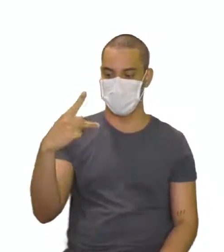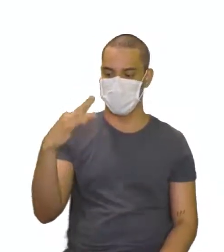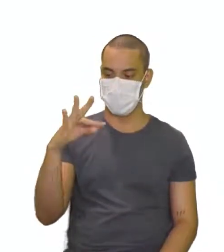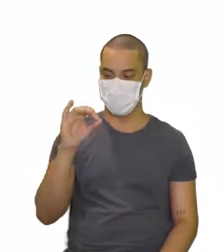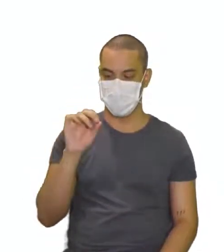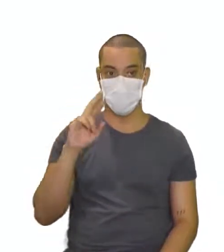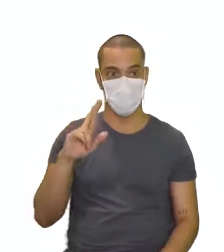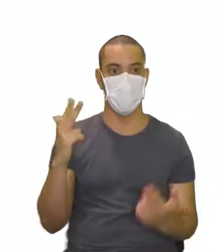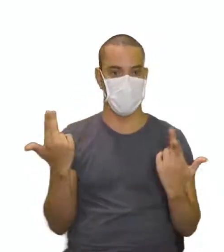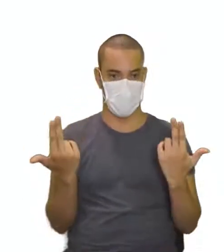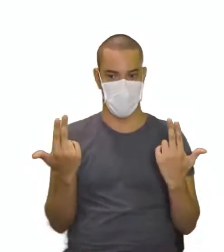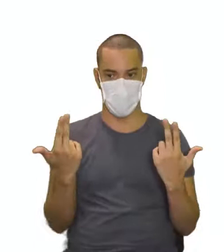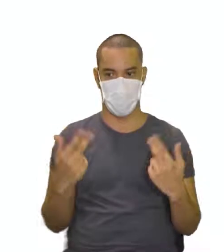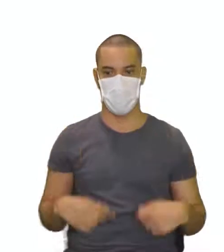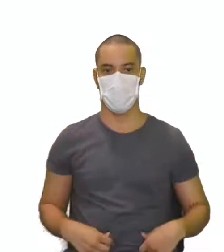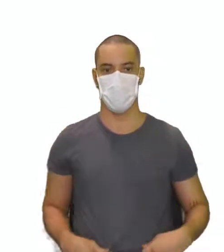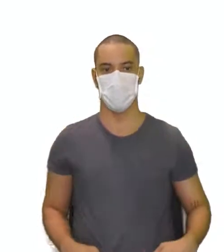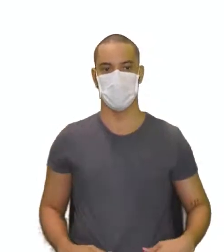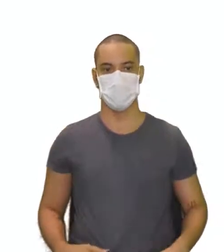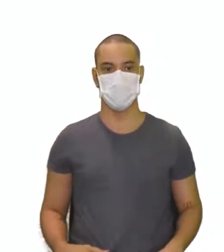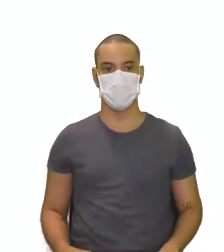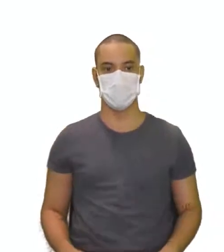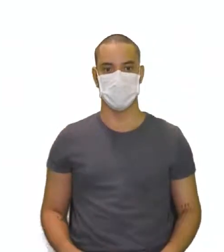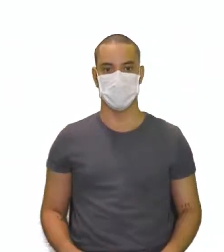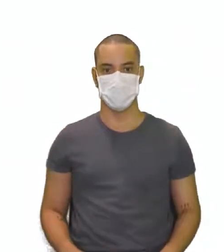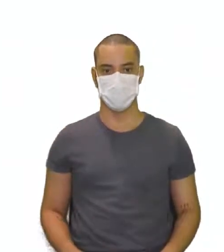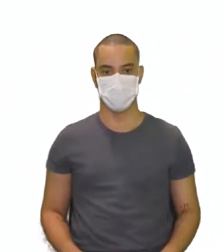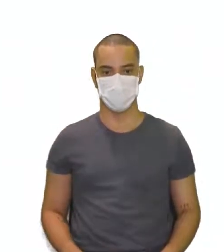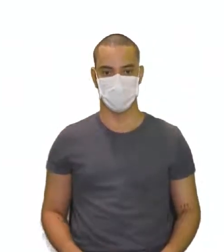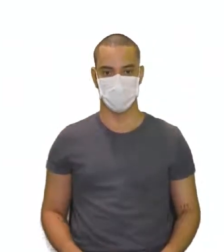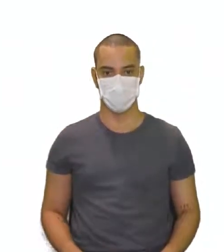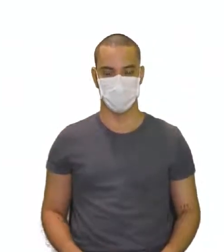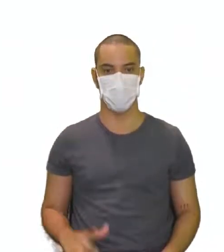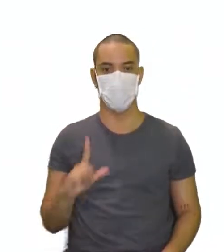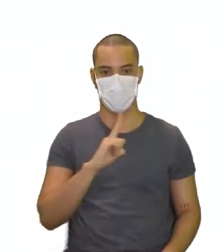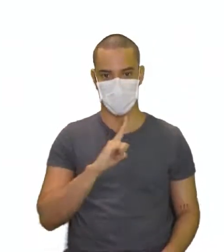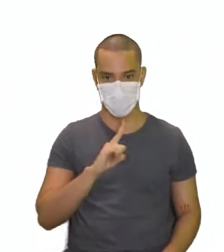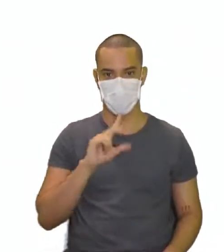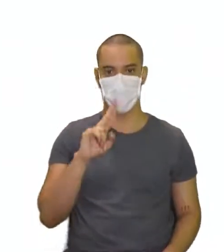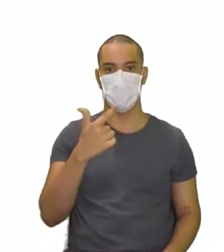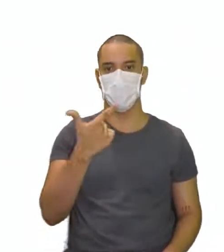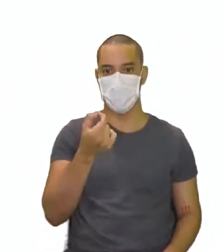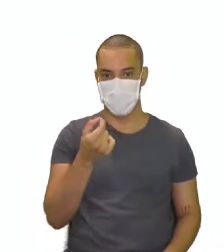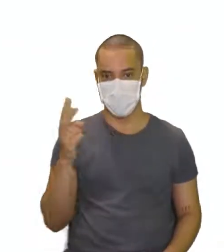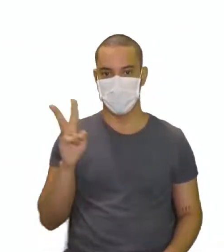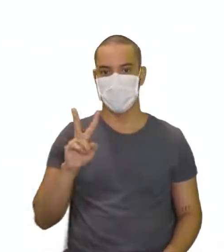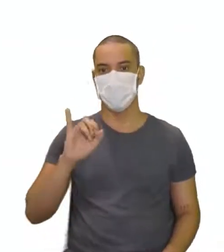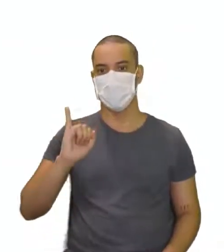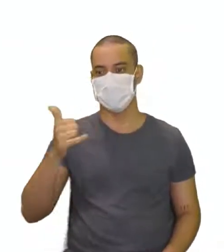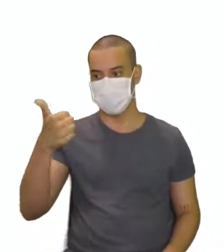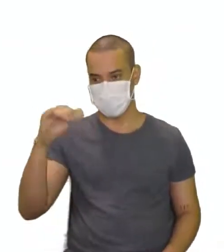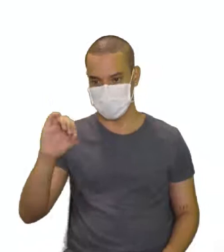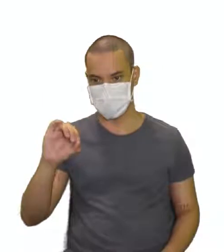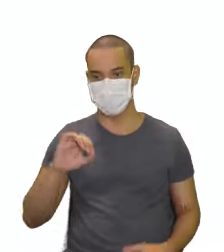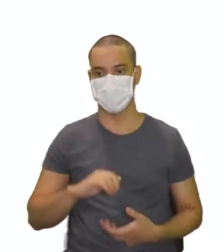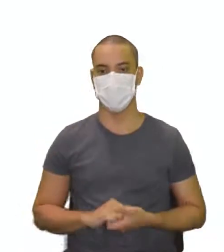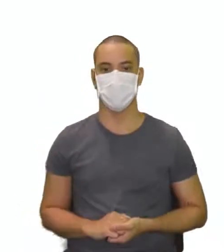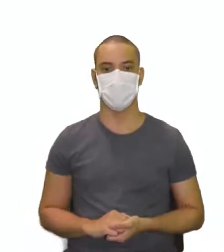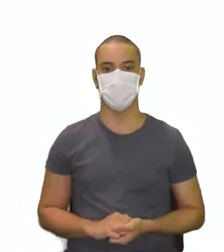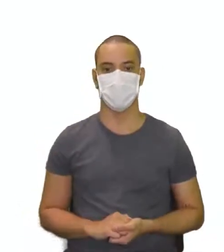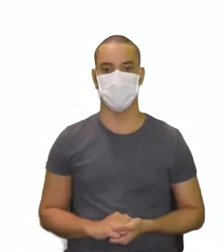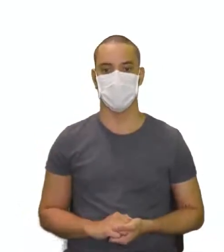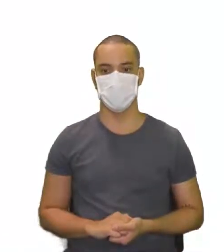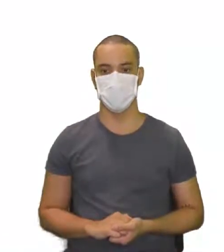é a mesma coisa. Quando a tensão é 20, a corrente vale quanto? 10. Daí, pessoal, o que a gente pode fazer aqui,